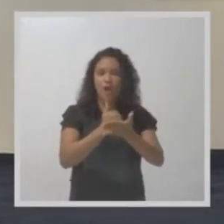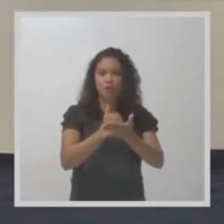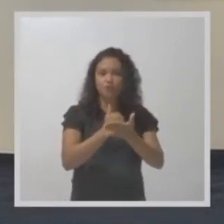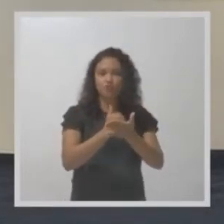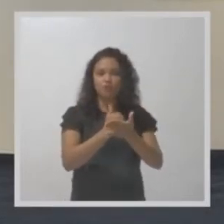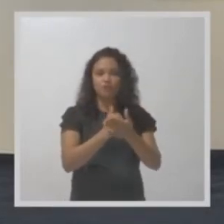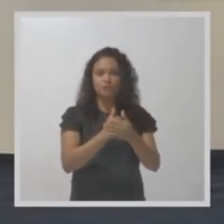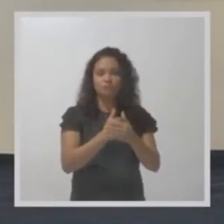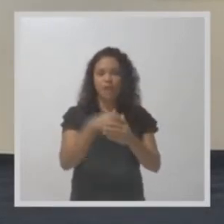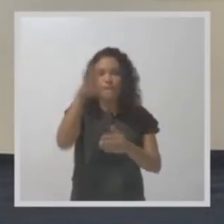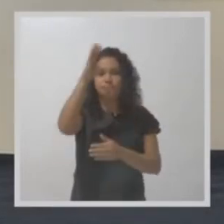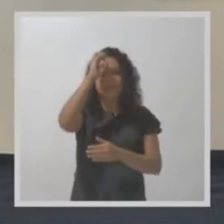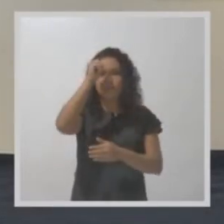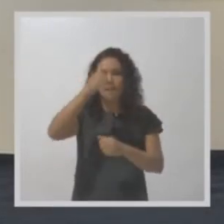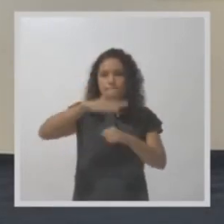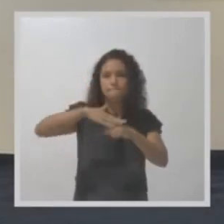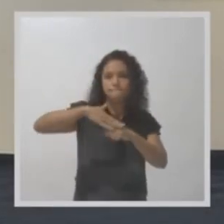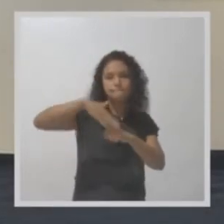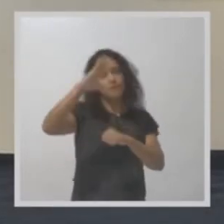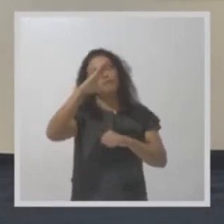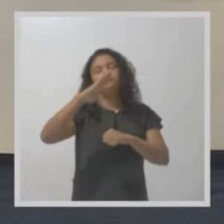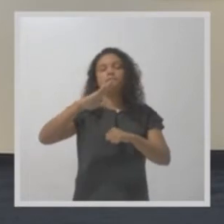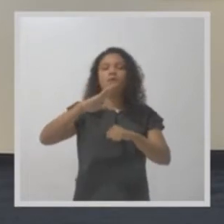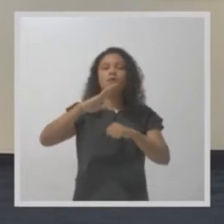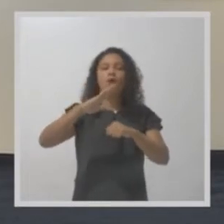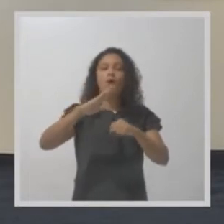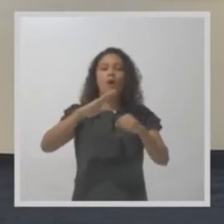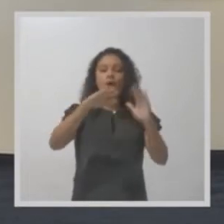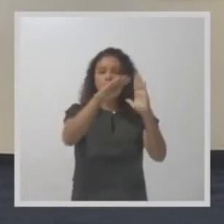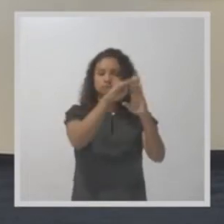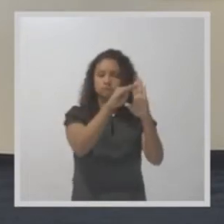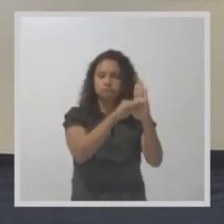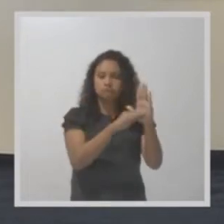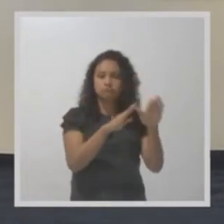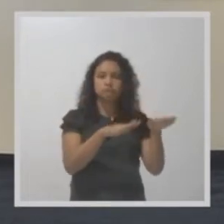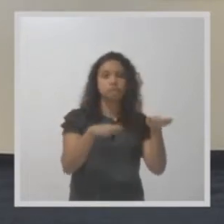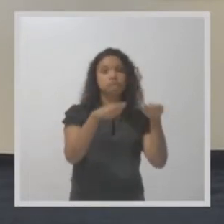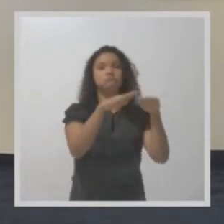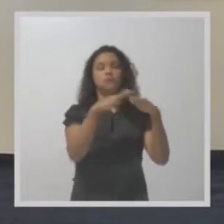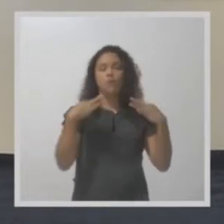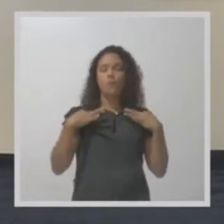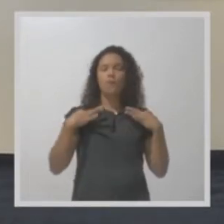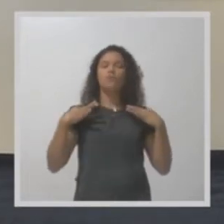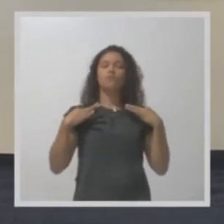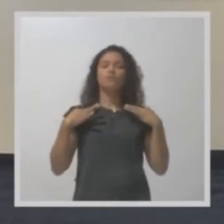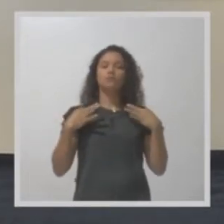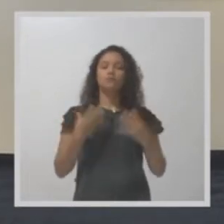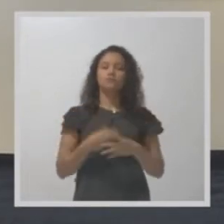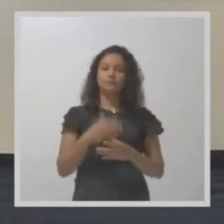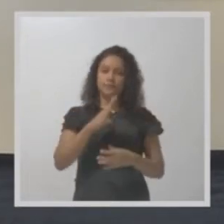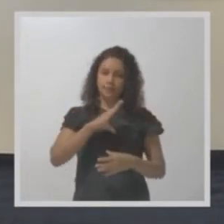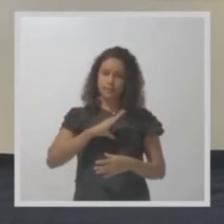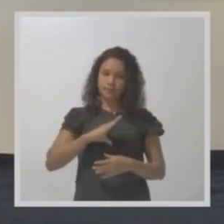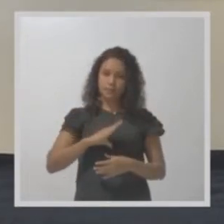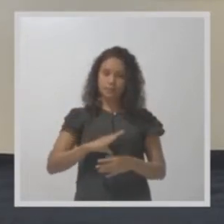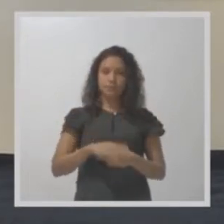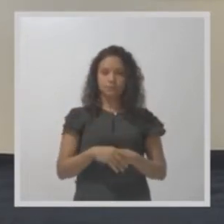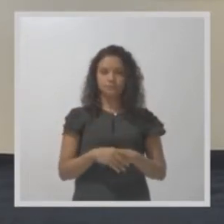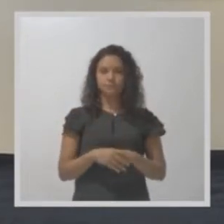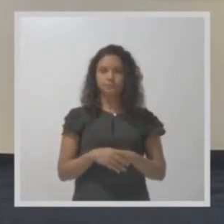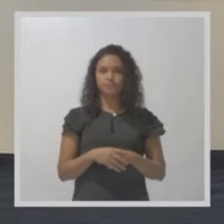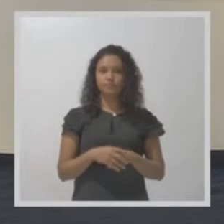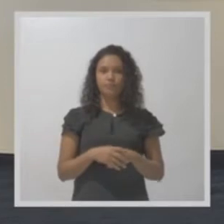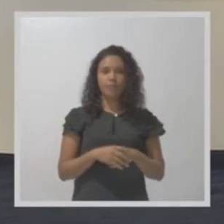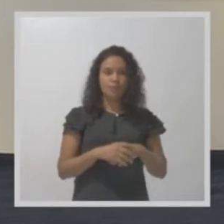norma culta, dessa norma padrão. Outras variedades faladas em lugares distantes dos grandes centros,